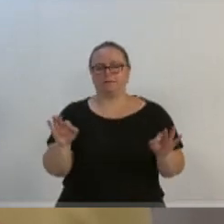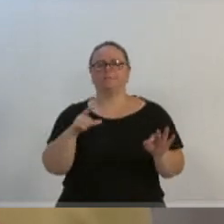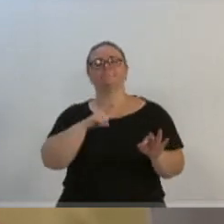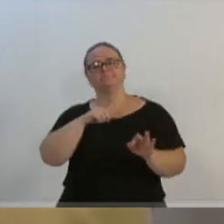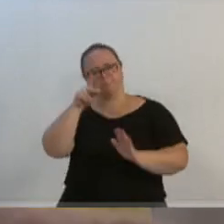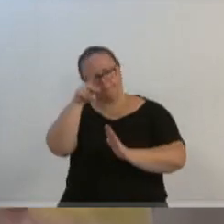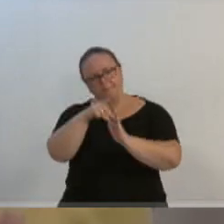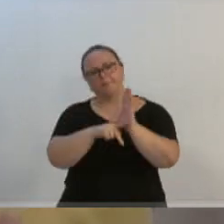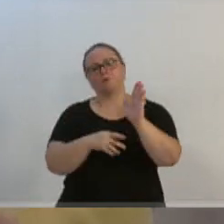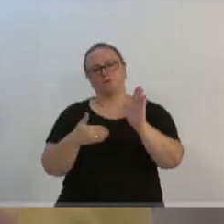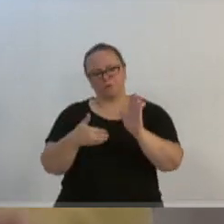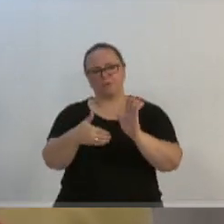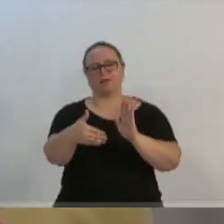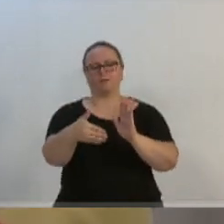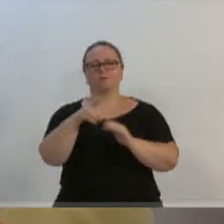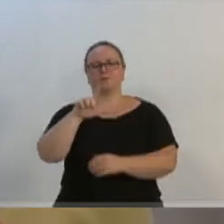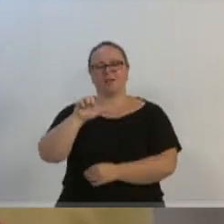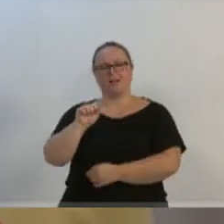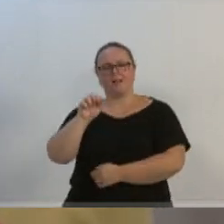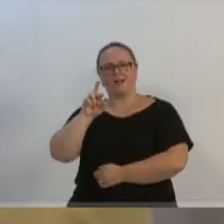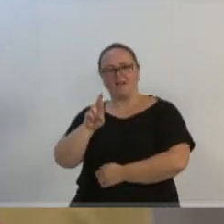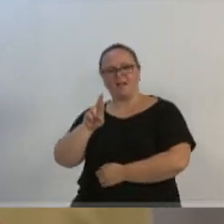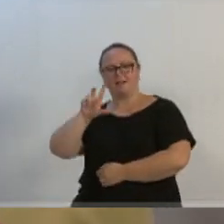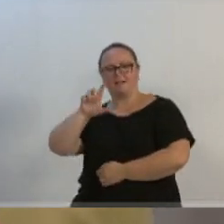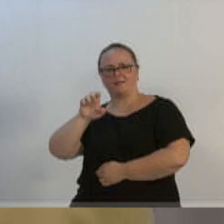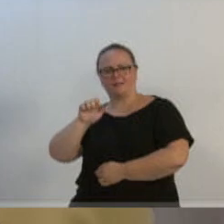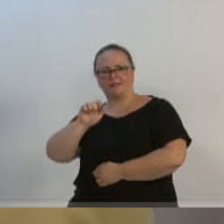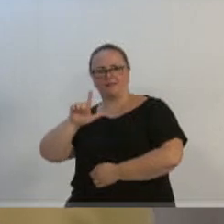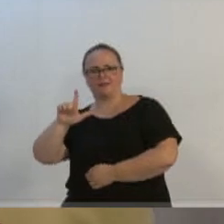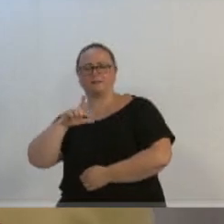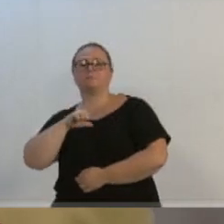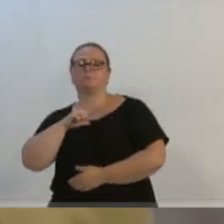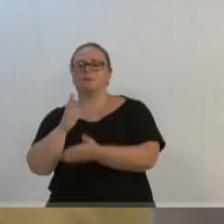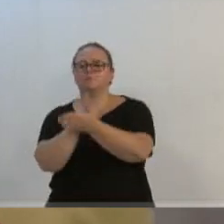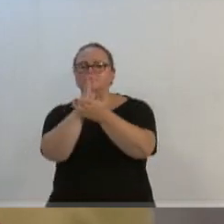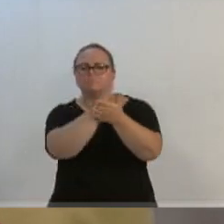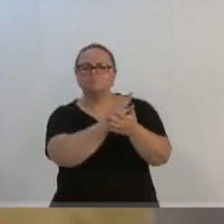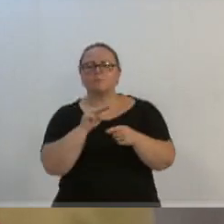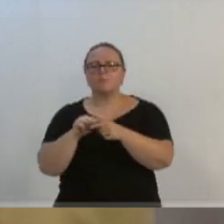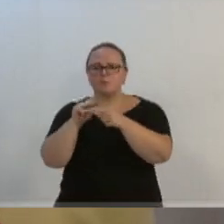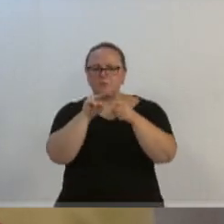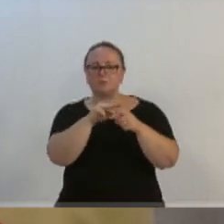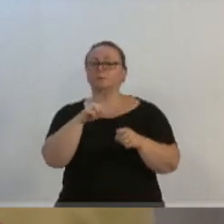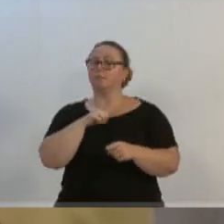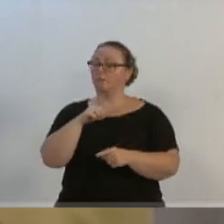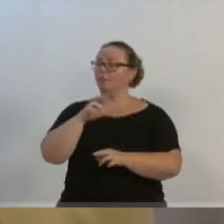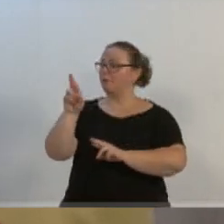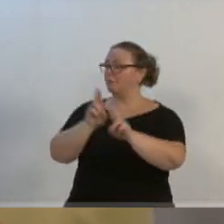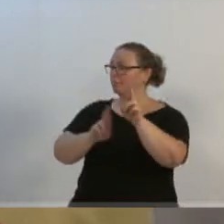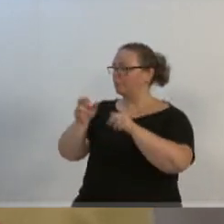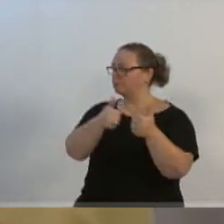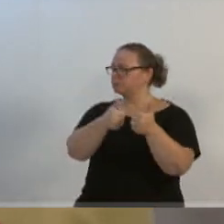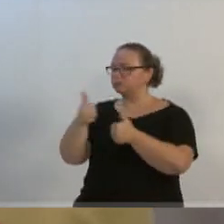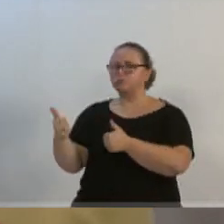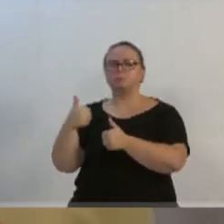projeto Lar Legal, que é um projeto que em vários municípios, né, a gente tem acompanhado aí, tem dado resultado, tem funcionado. Aí se o atual governo, o